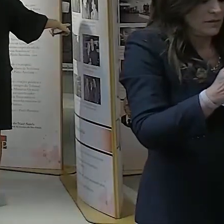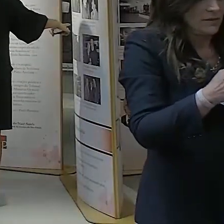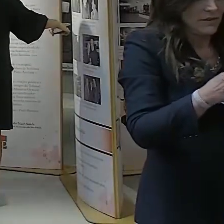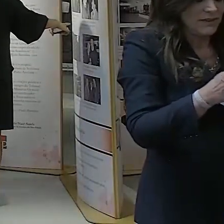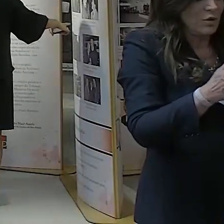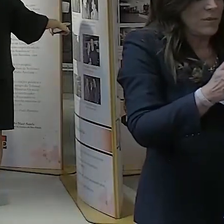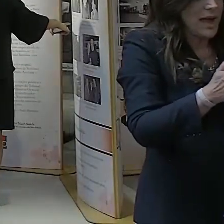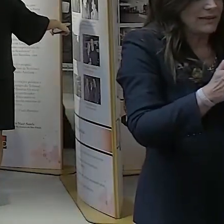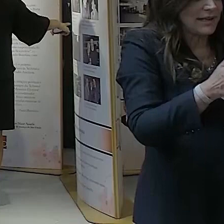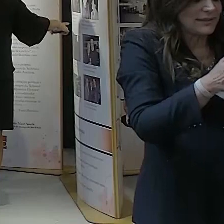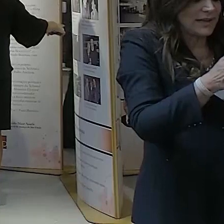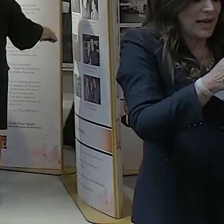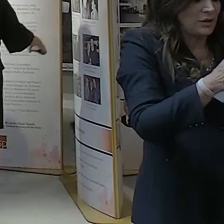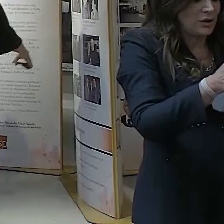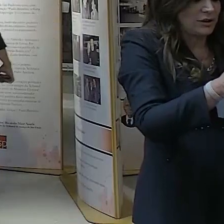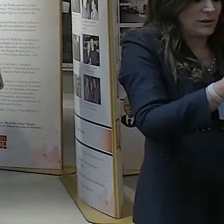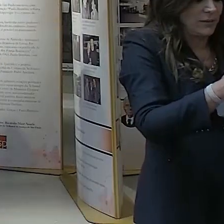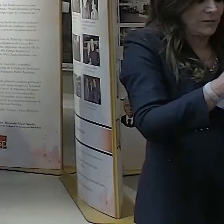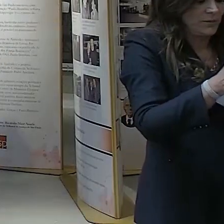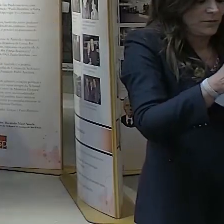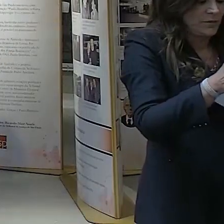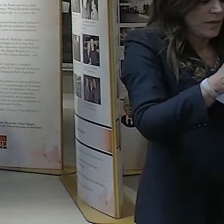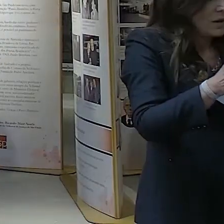Deixa a gente agora, temos que tirá-los.